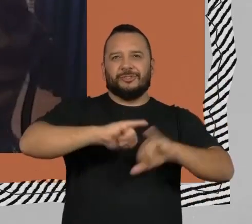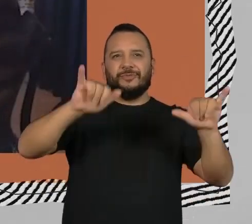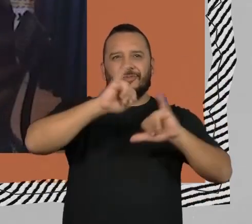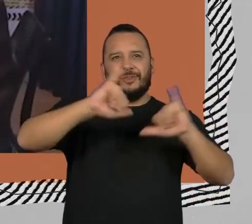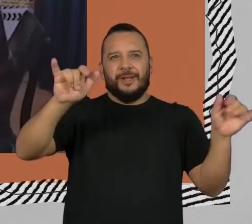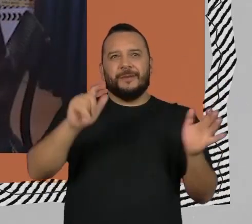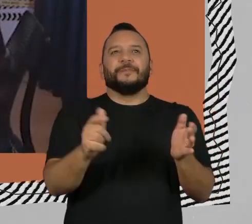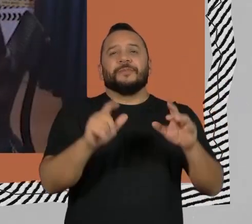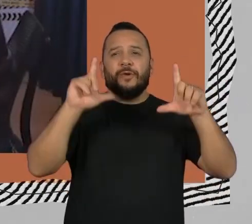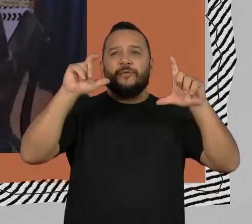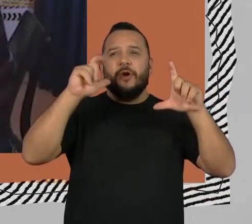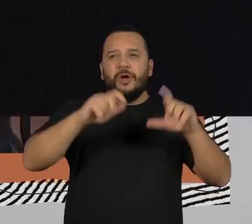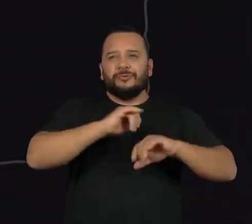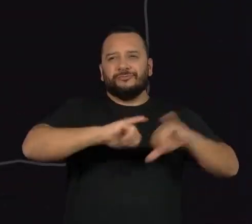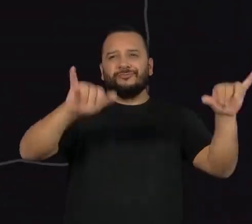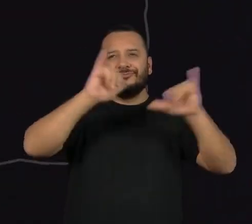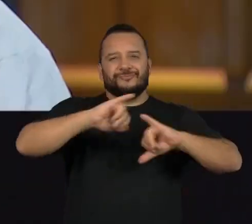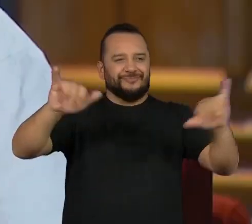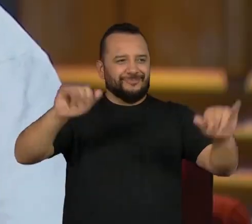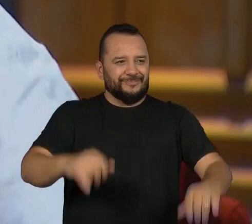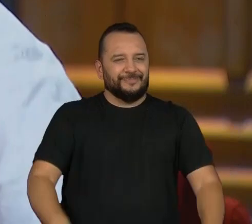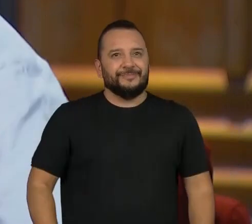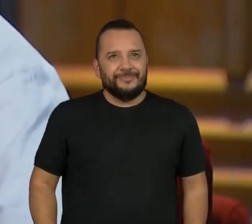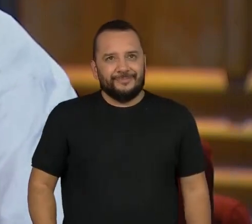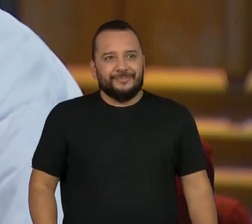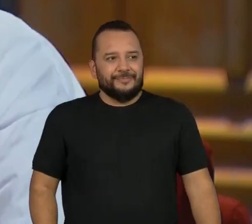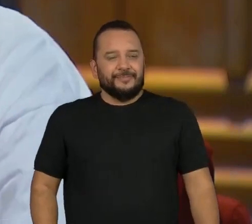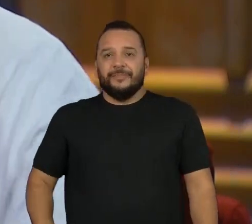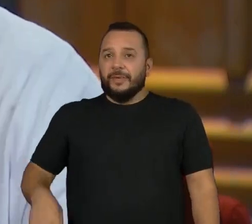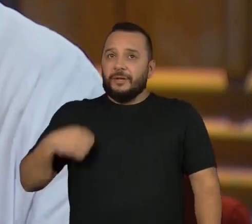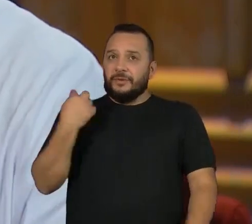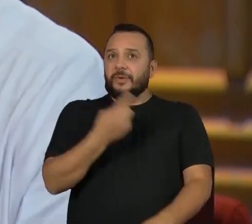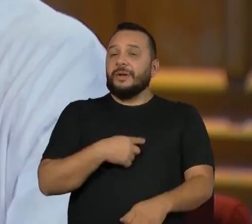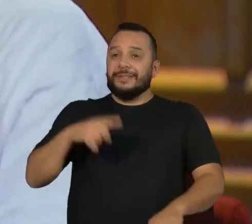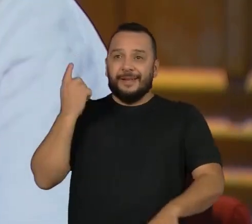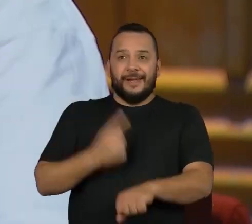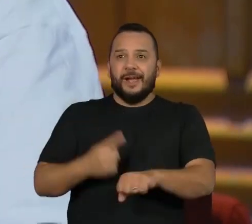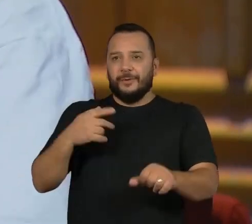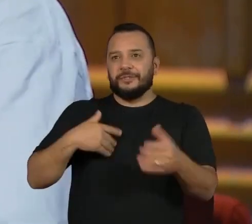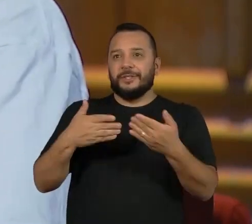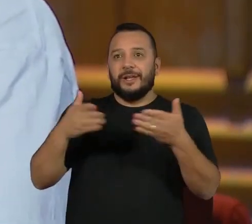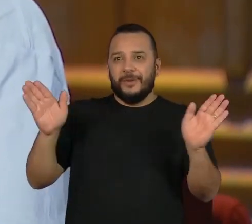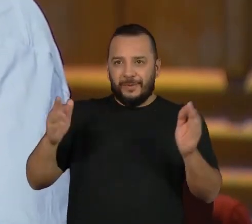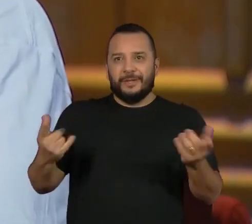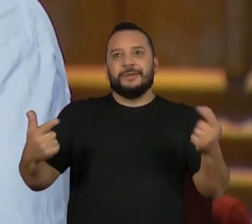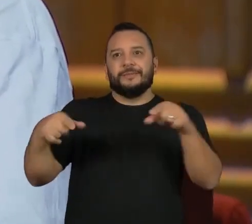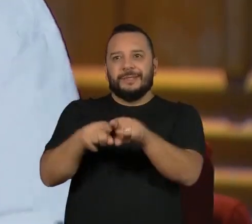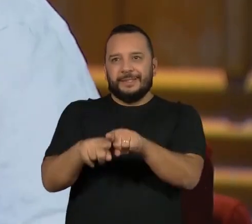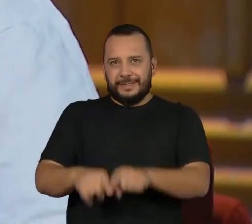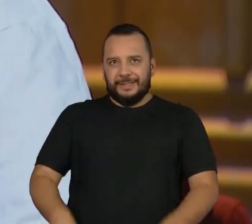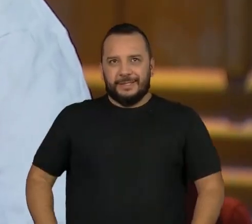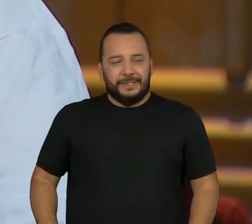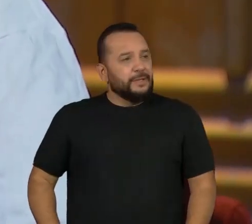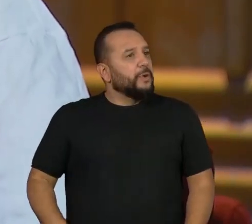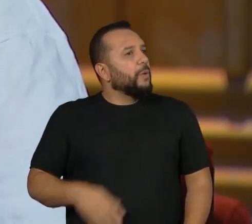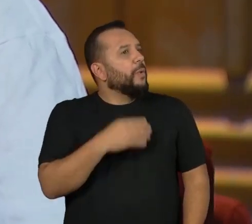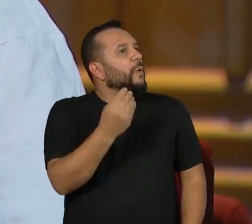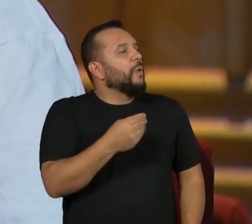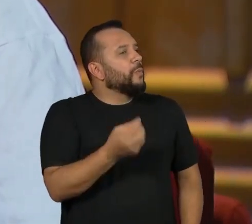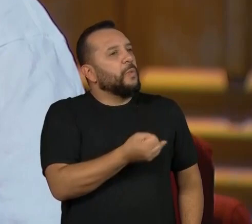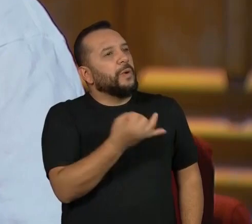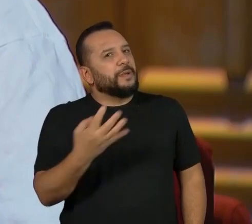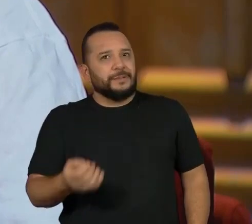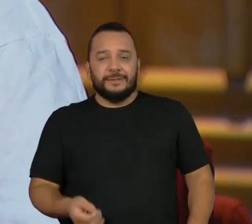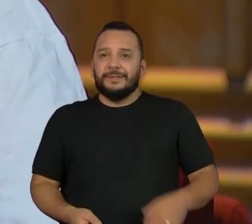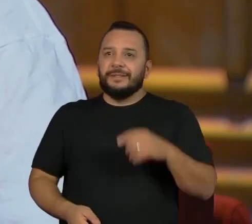Fly já faz o Fly a gente bateu os nossos records Na inauguração assim da parceria sabe conta Qual o número foram mais